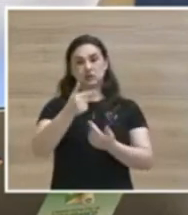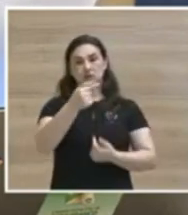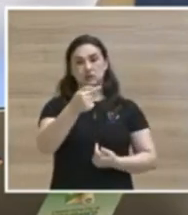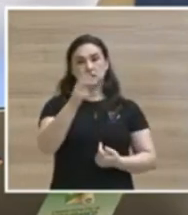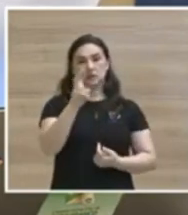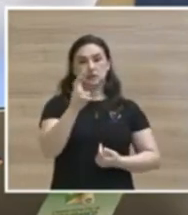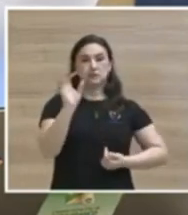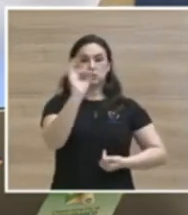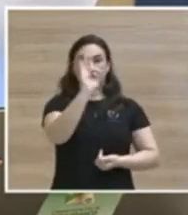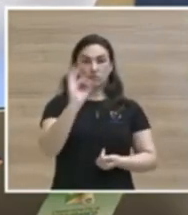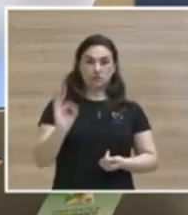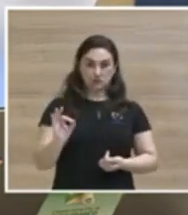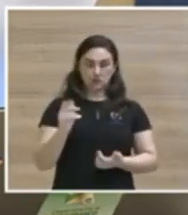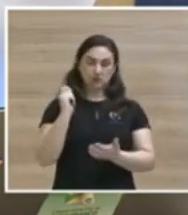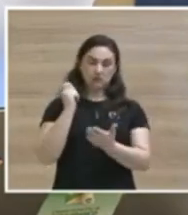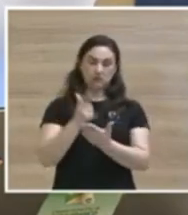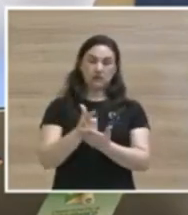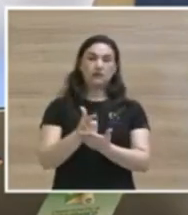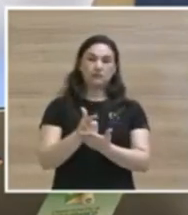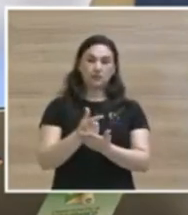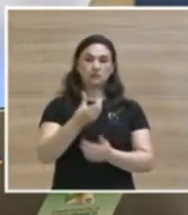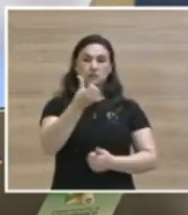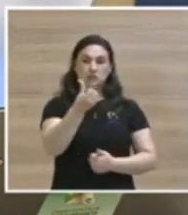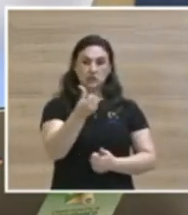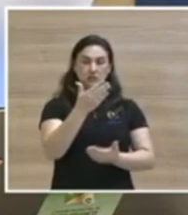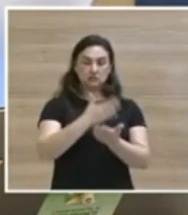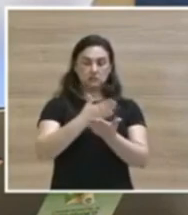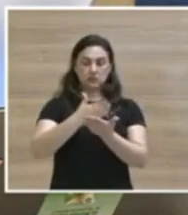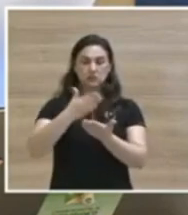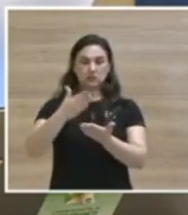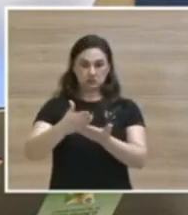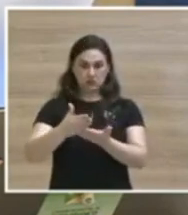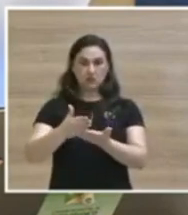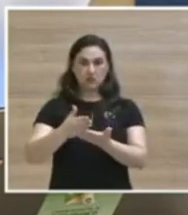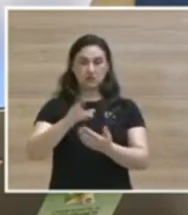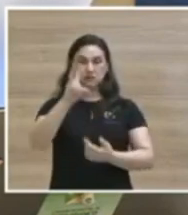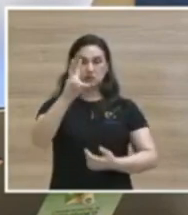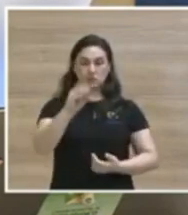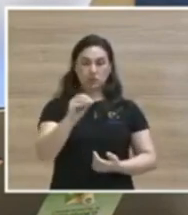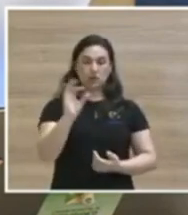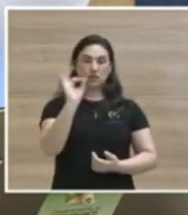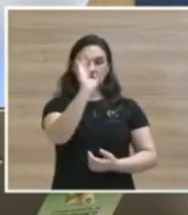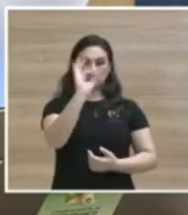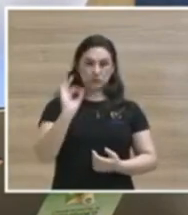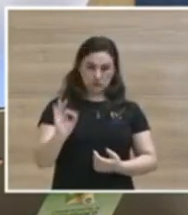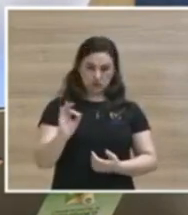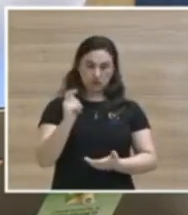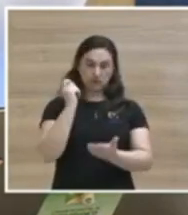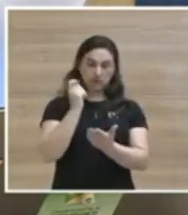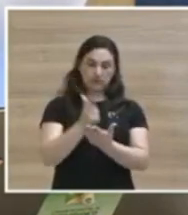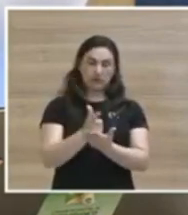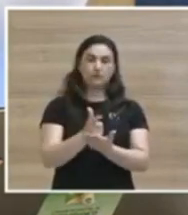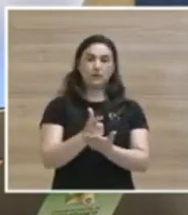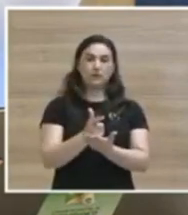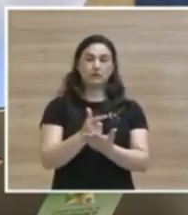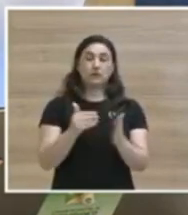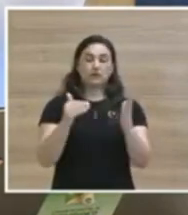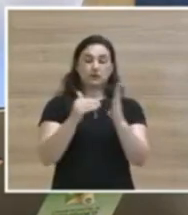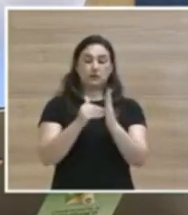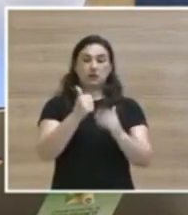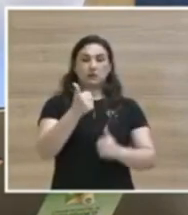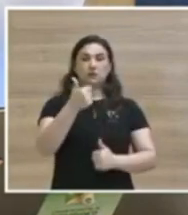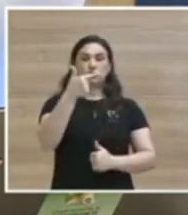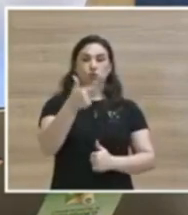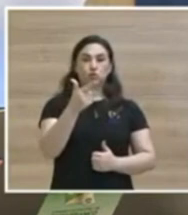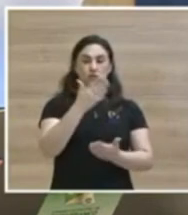75% para pagamento em até 6 parcelas. 50% para pagamento em até